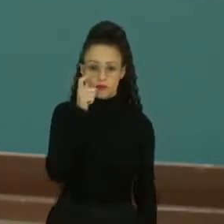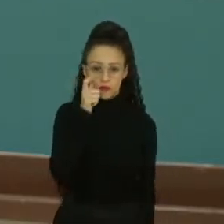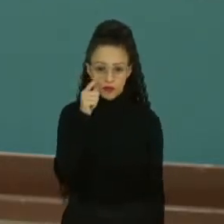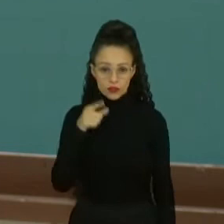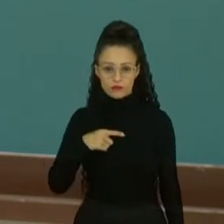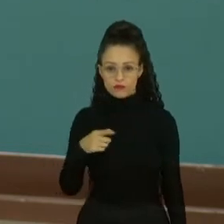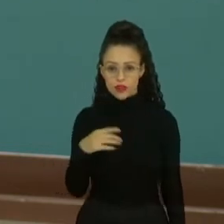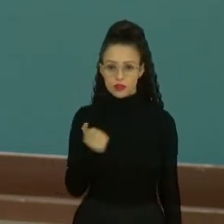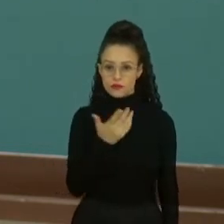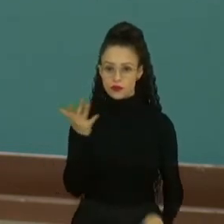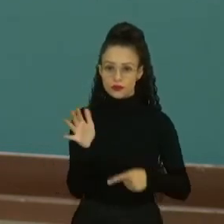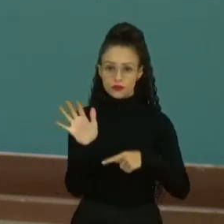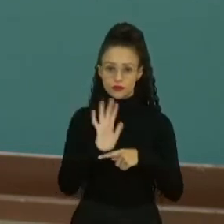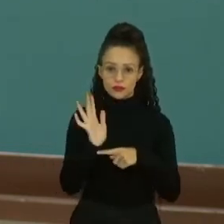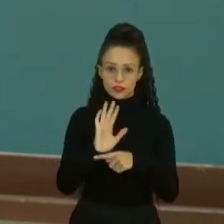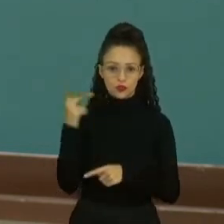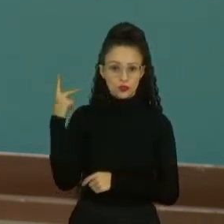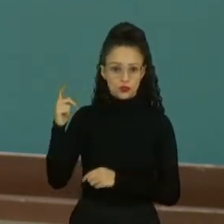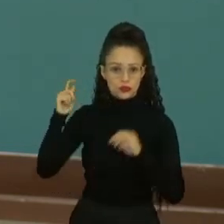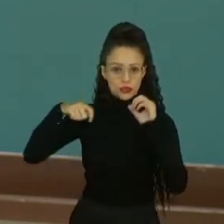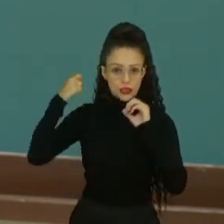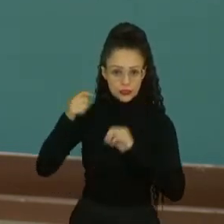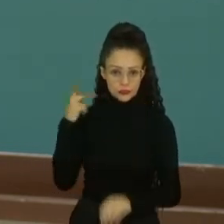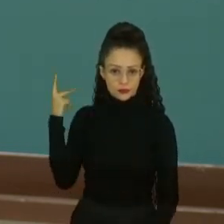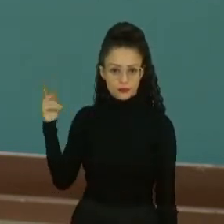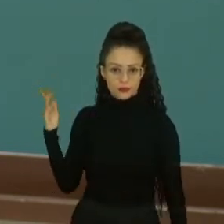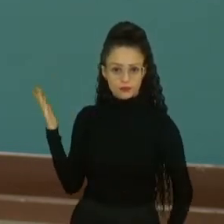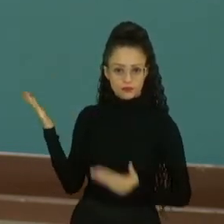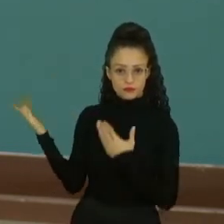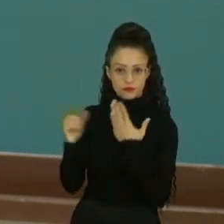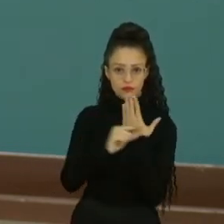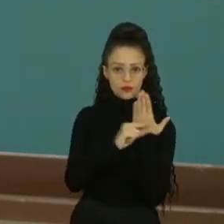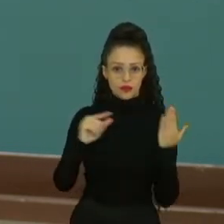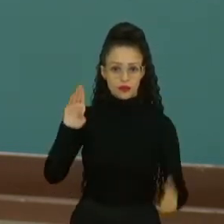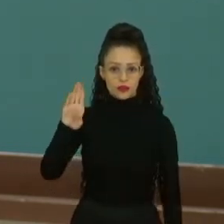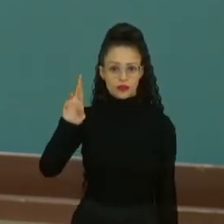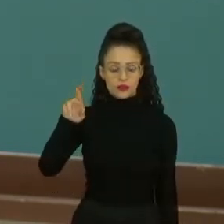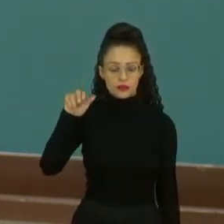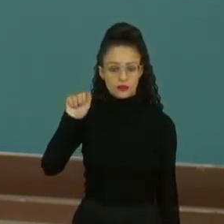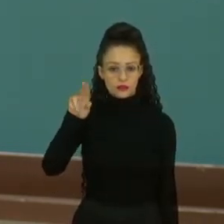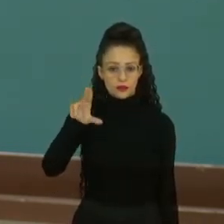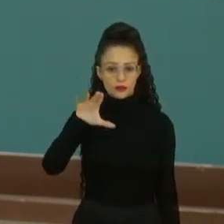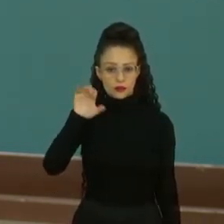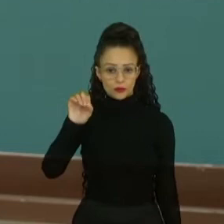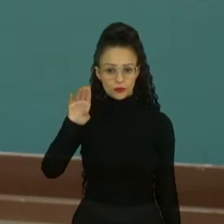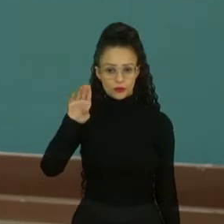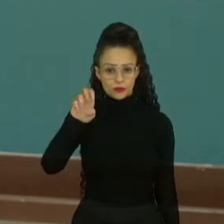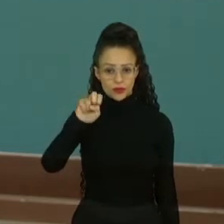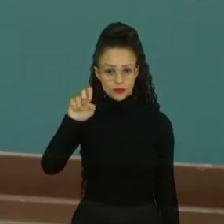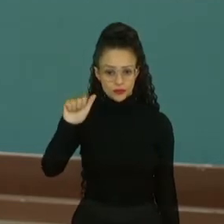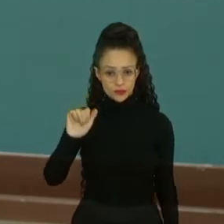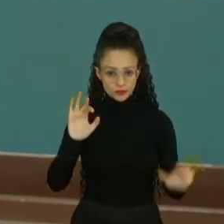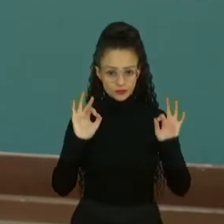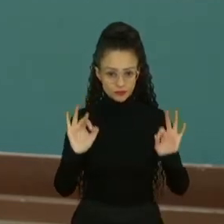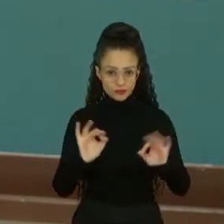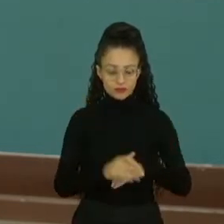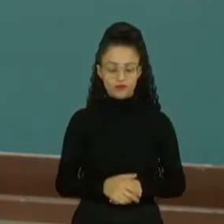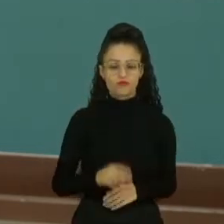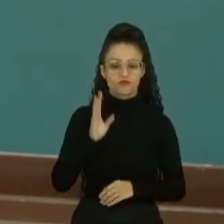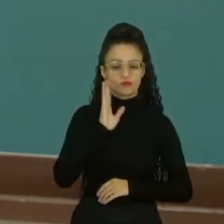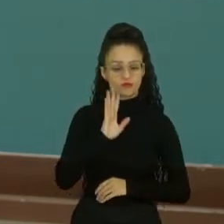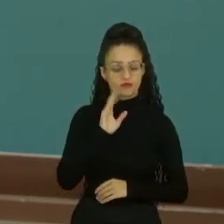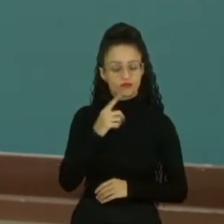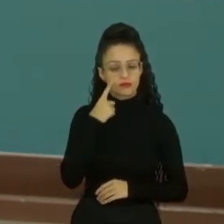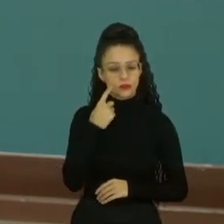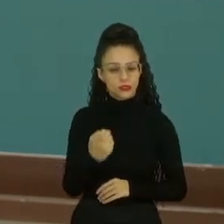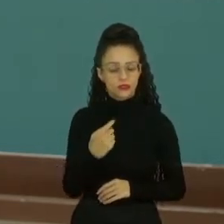muitos vídeos por aí deste nosso autor aqui, o Braulio Bessa, certo? E é legal, interessante,